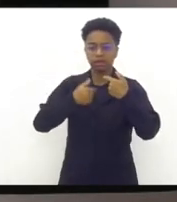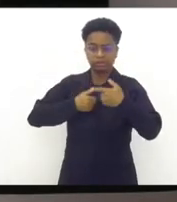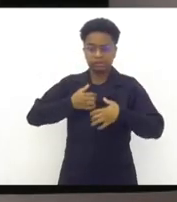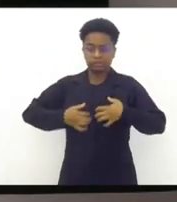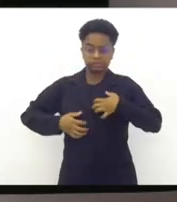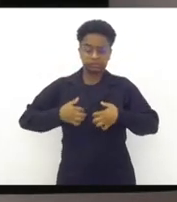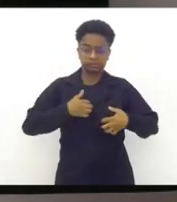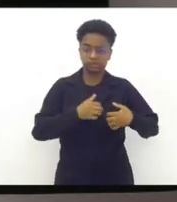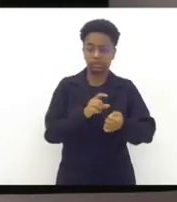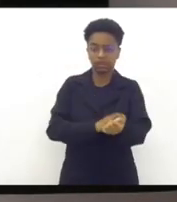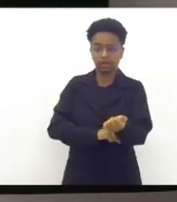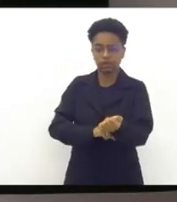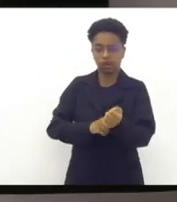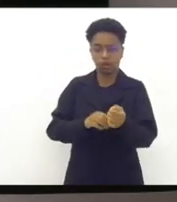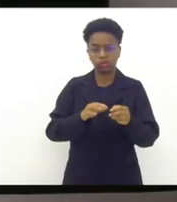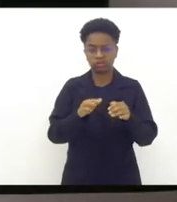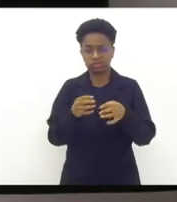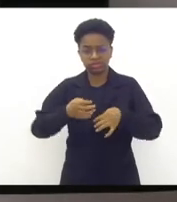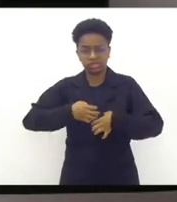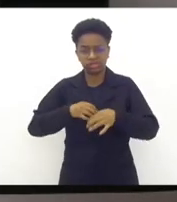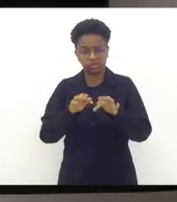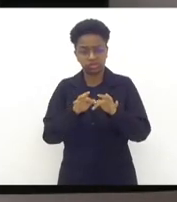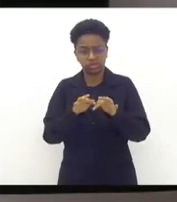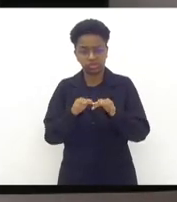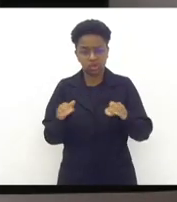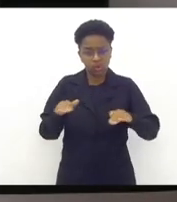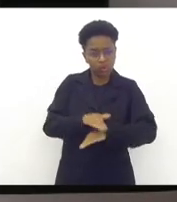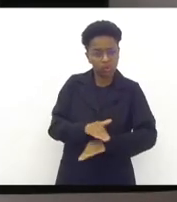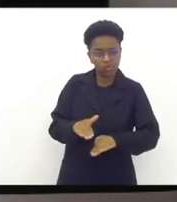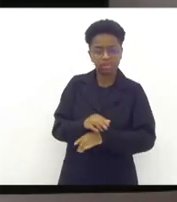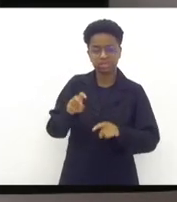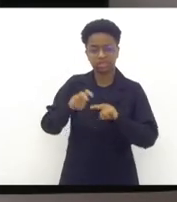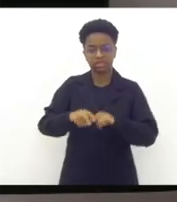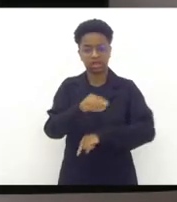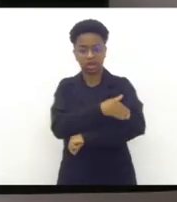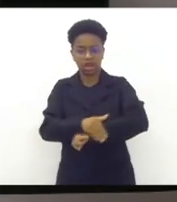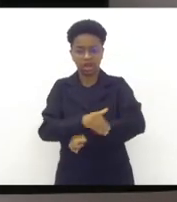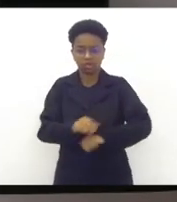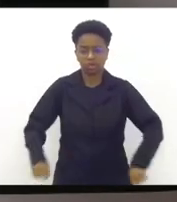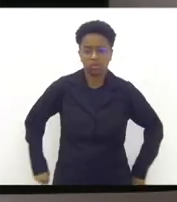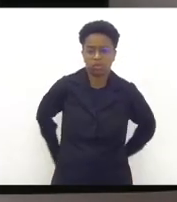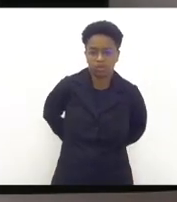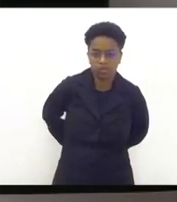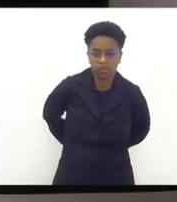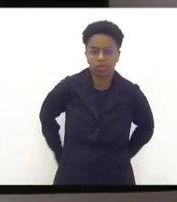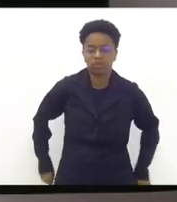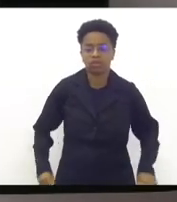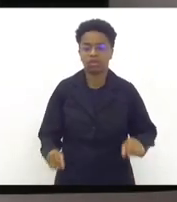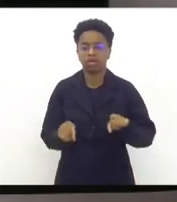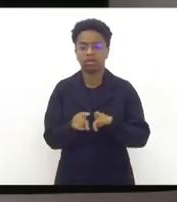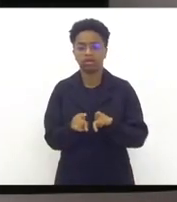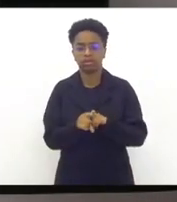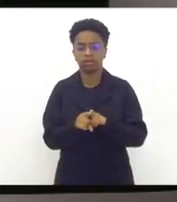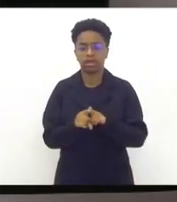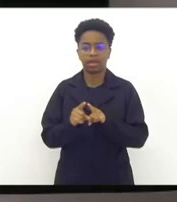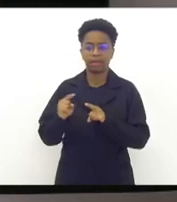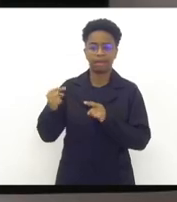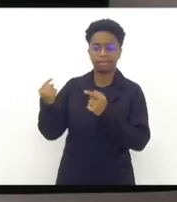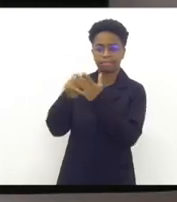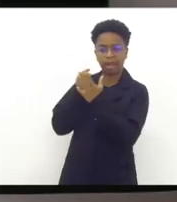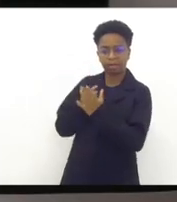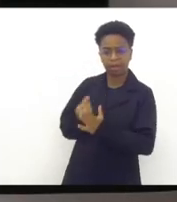desespero, aquela humilhação de ficar sentado na rua, algemado, sendo indagado na